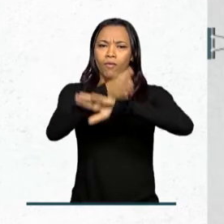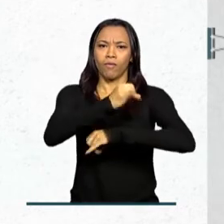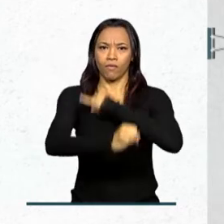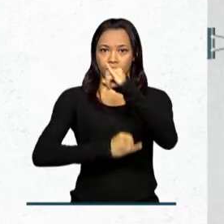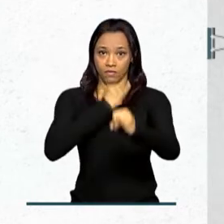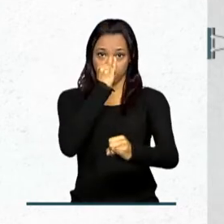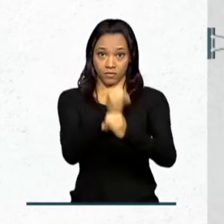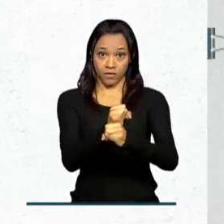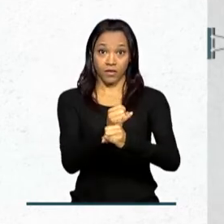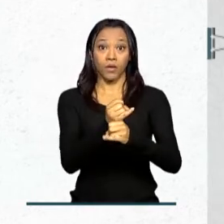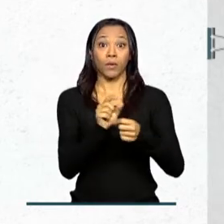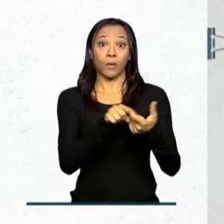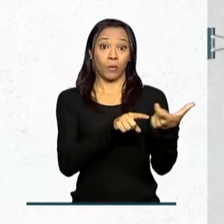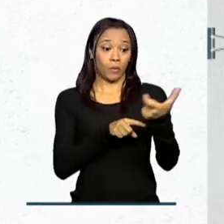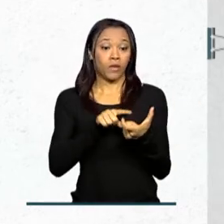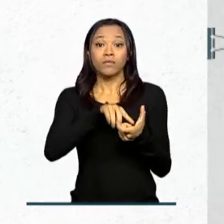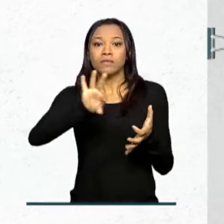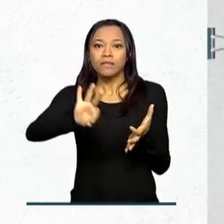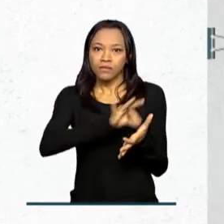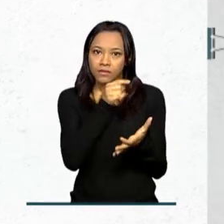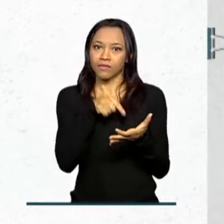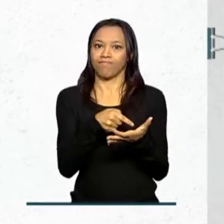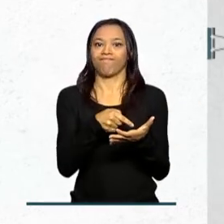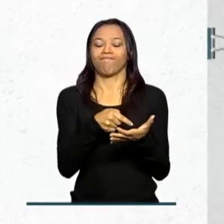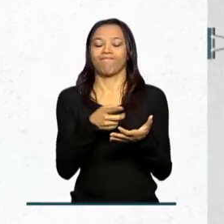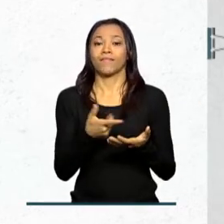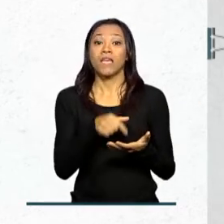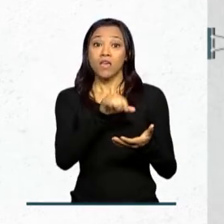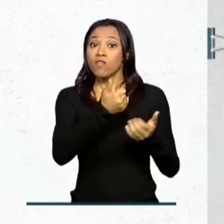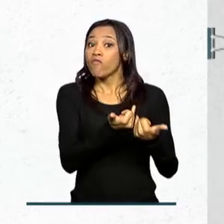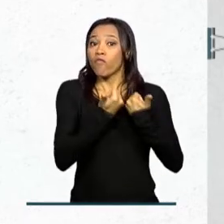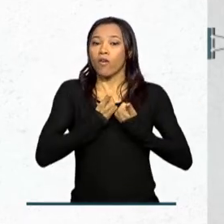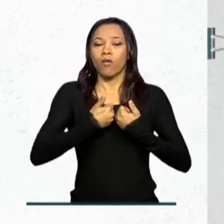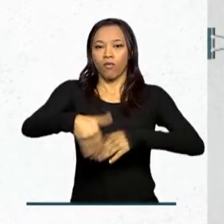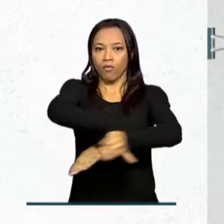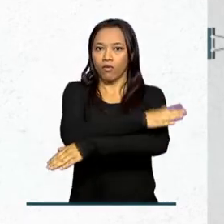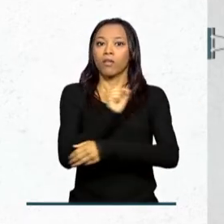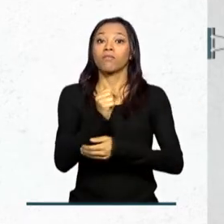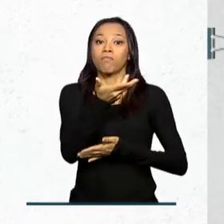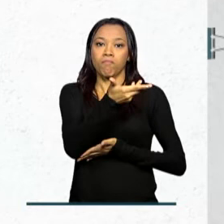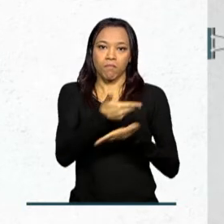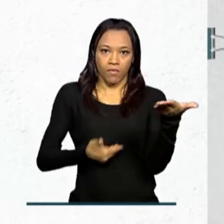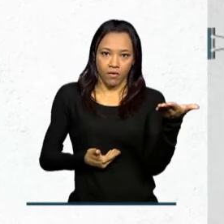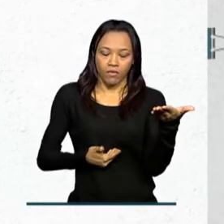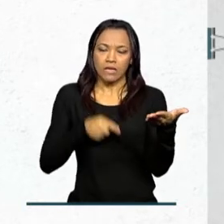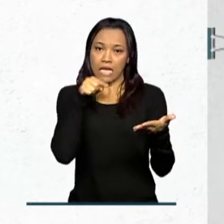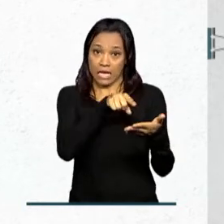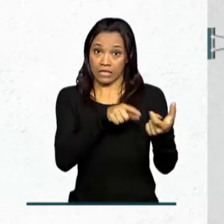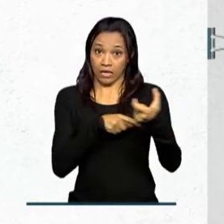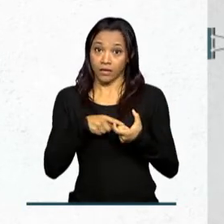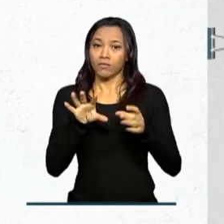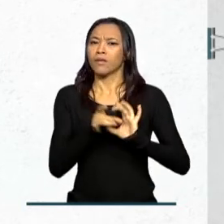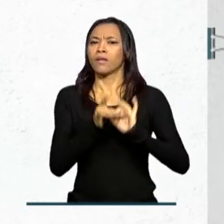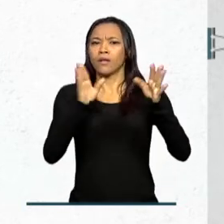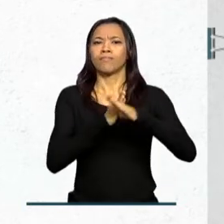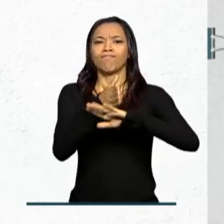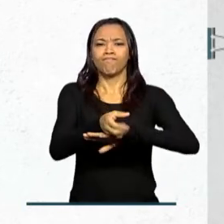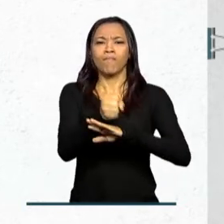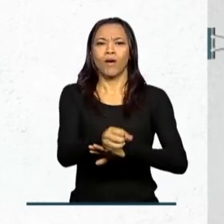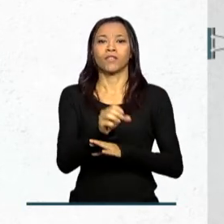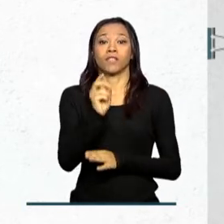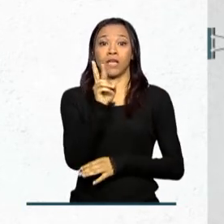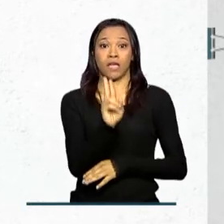pela internet o cartão de confirmação de inscrição, que informa o local das provas. O cartão está disponível no